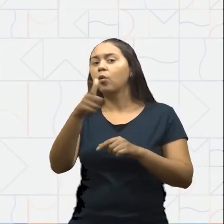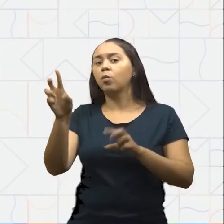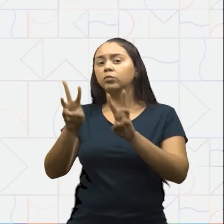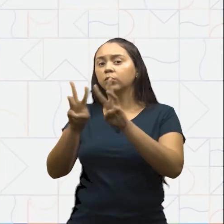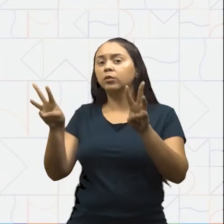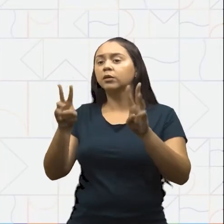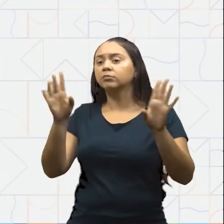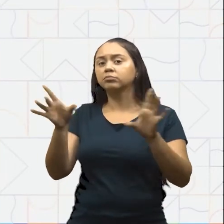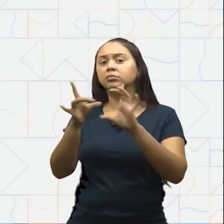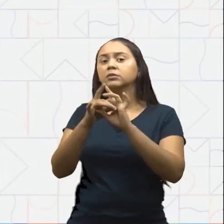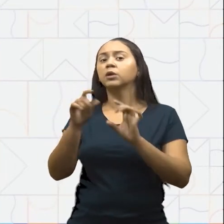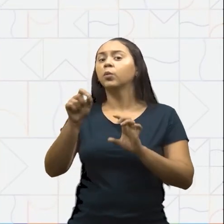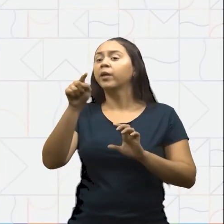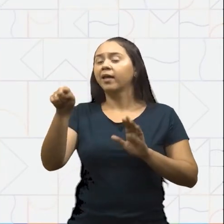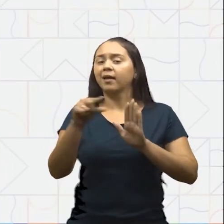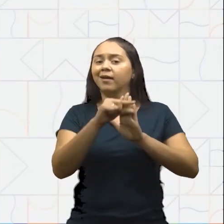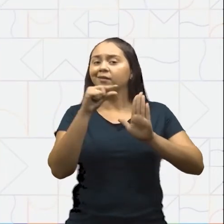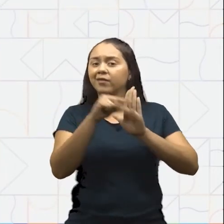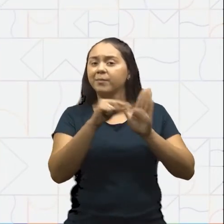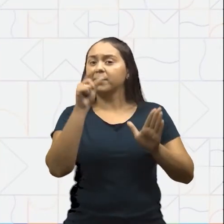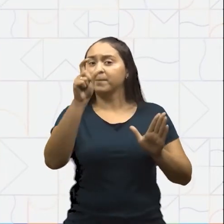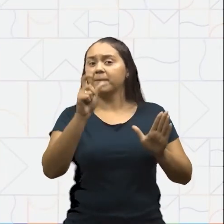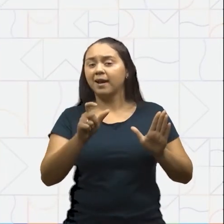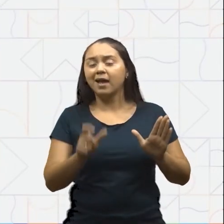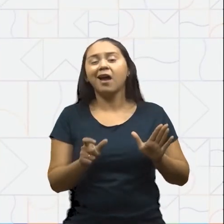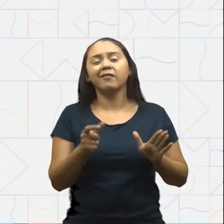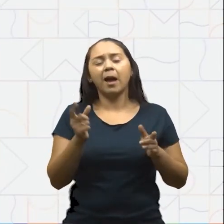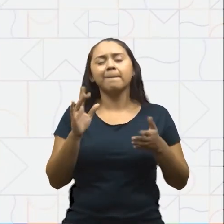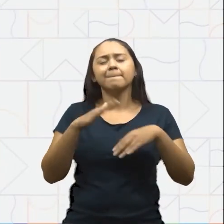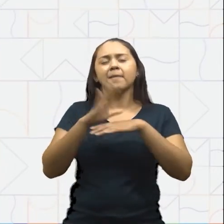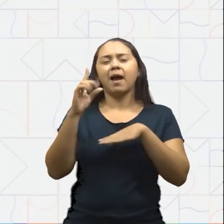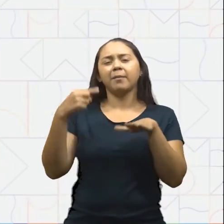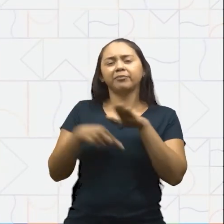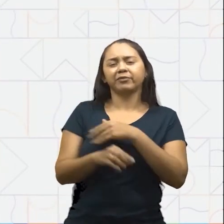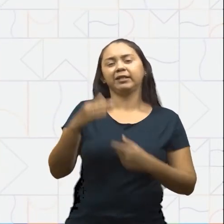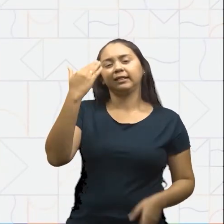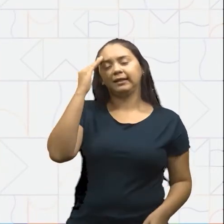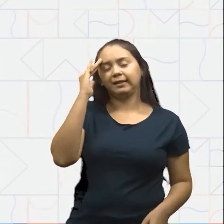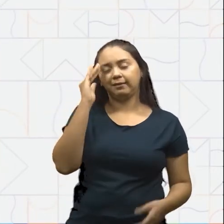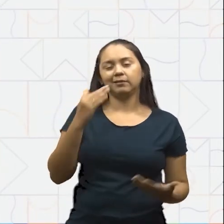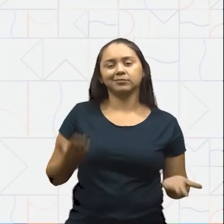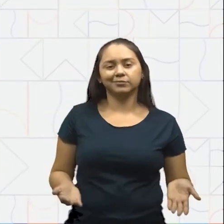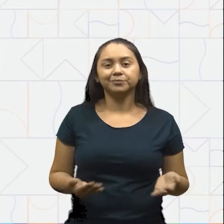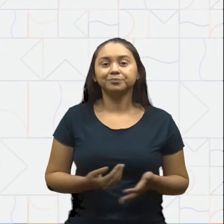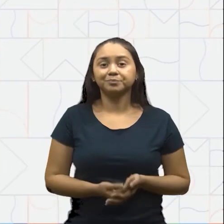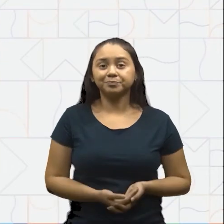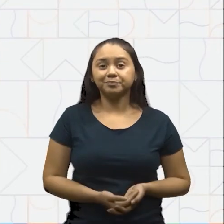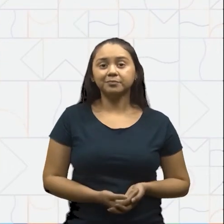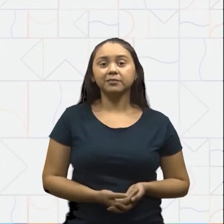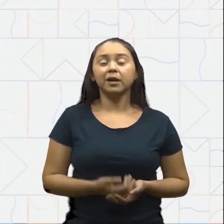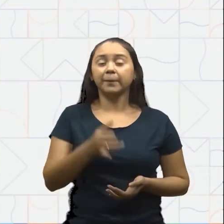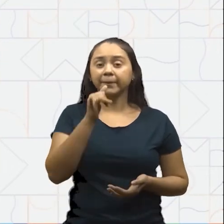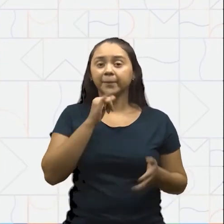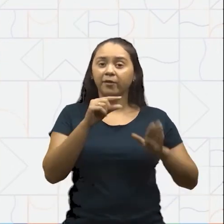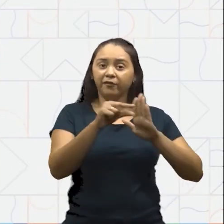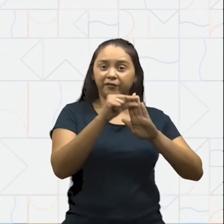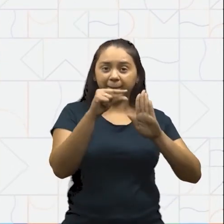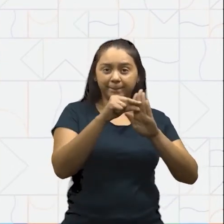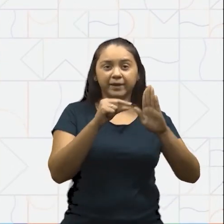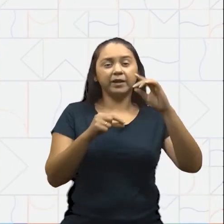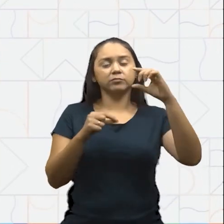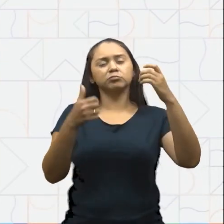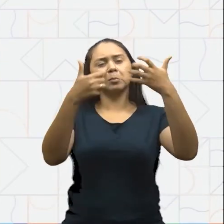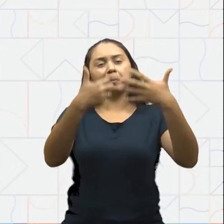dessas palavras e saber ainda mais sobre o assunto estudado. Ou seja, um verbete pode citar